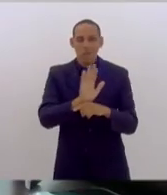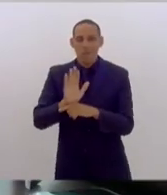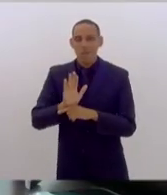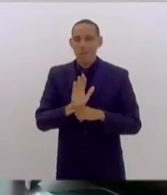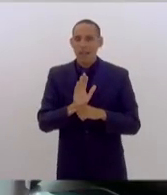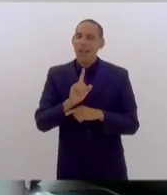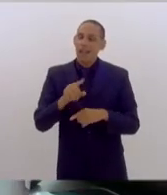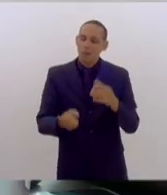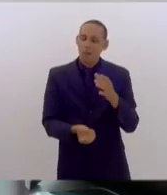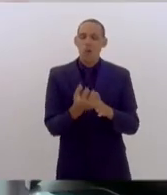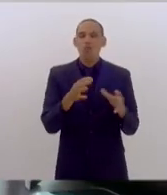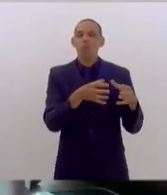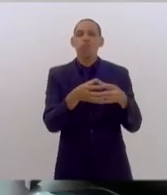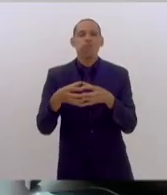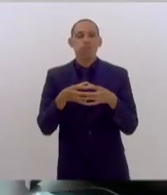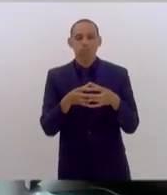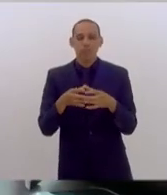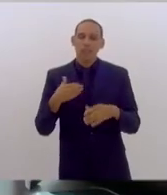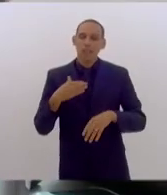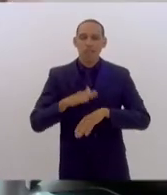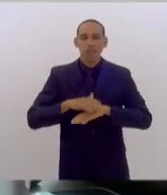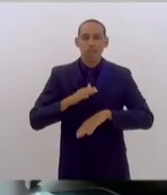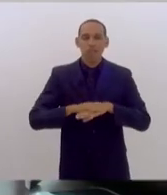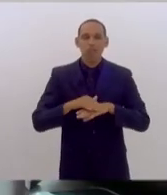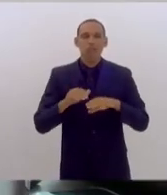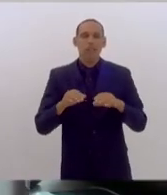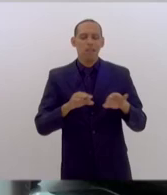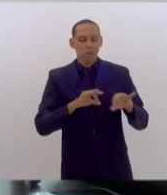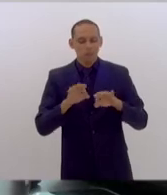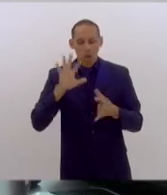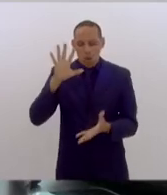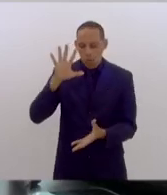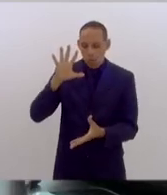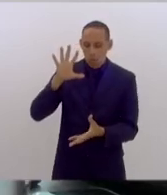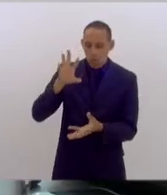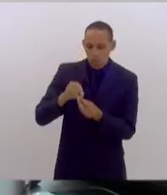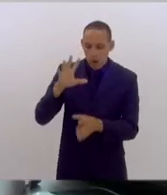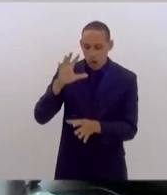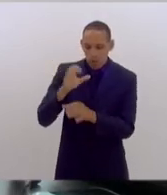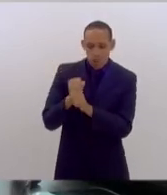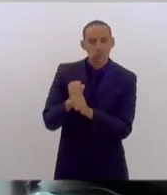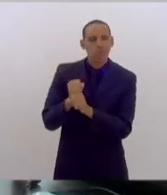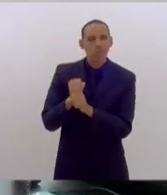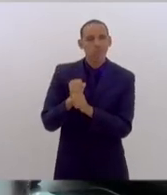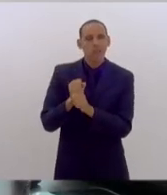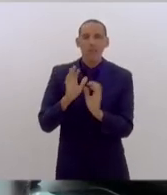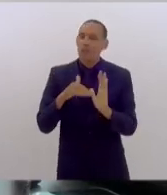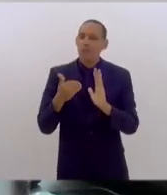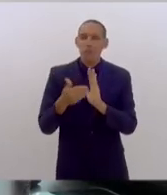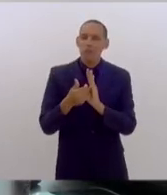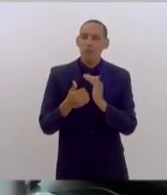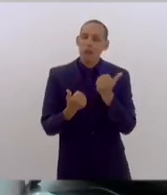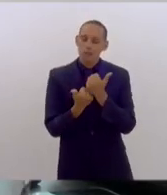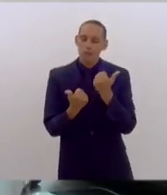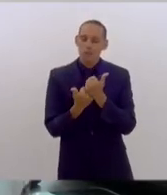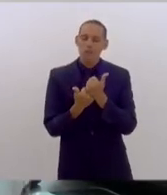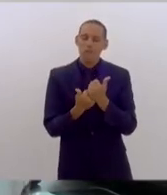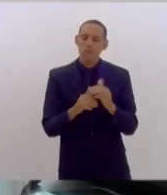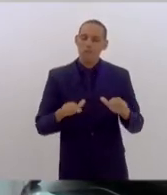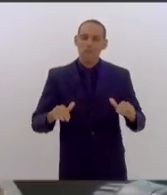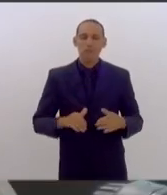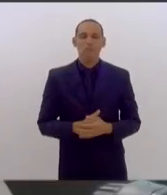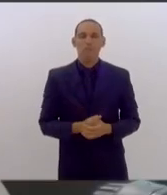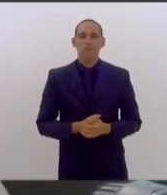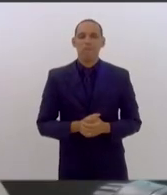é uma produção coletiva que eu fiz assim uma sistematização uma compilação Enfim uma reunião dessas diversas contribuições é